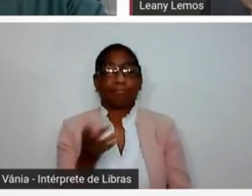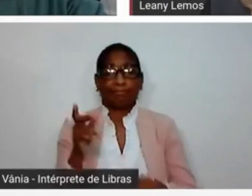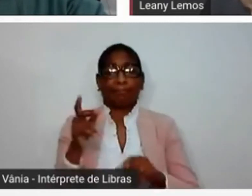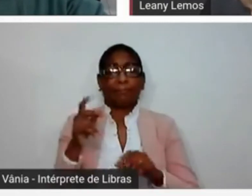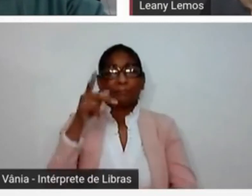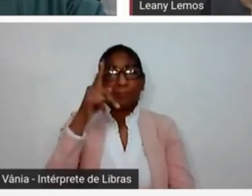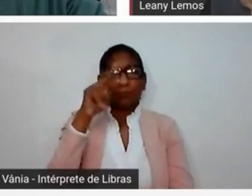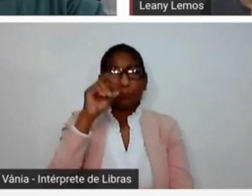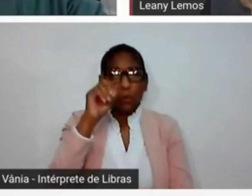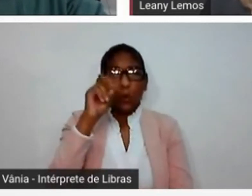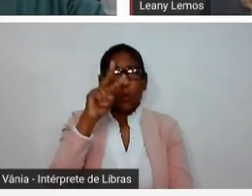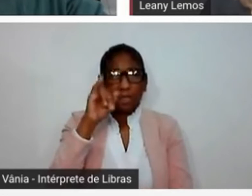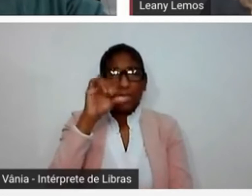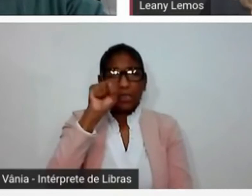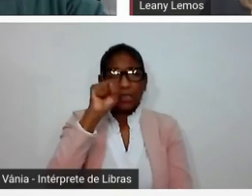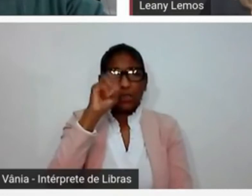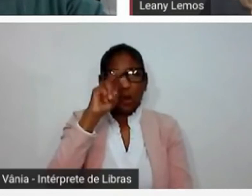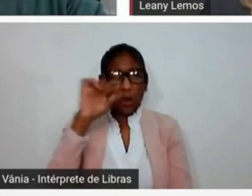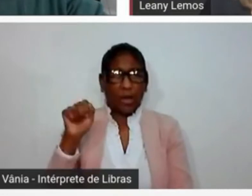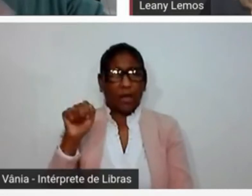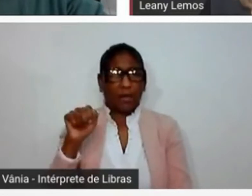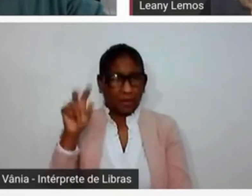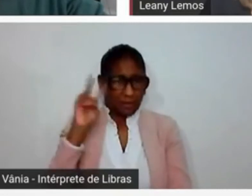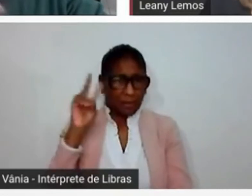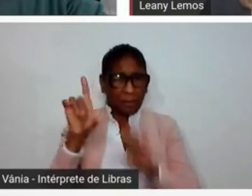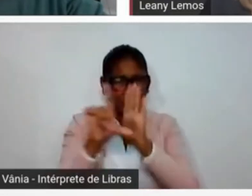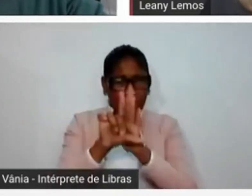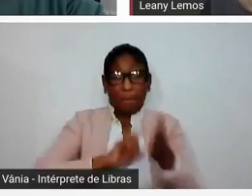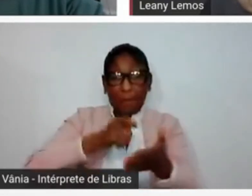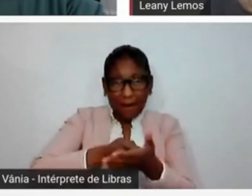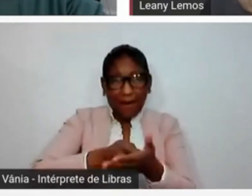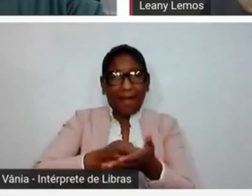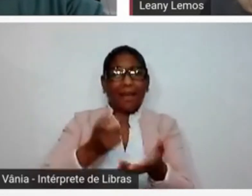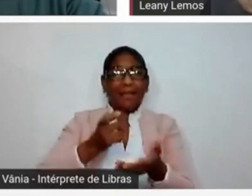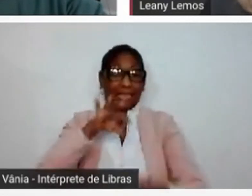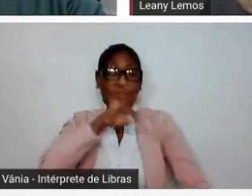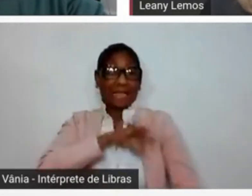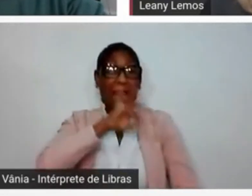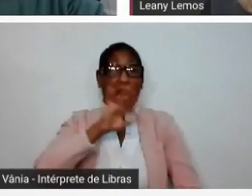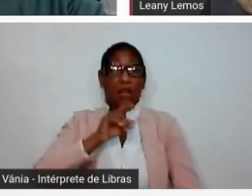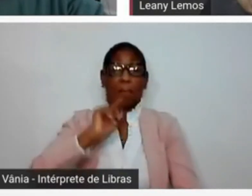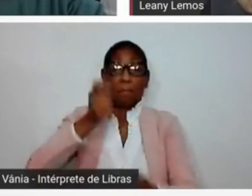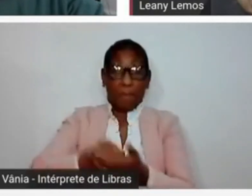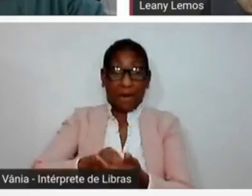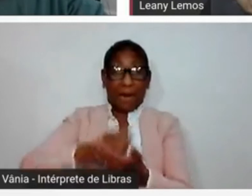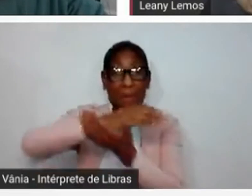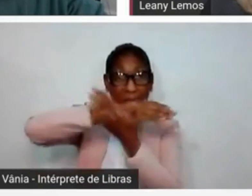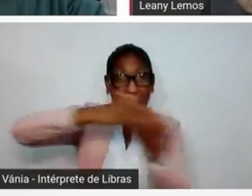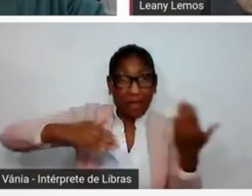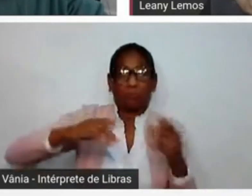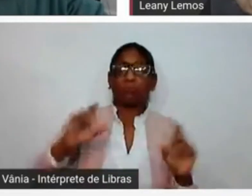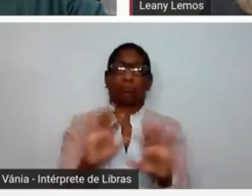provisória permitia da suspensão de pagamentos ou redução de salários para manter os empregos, e vão ter